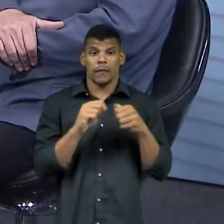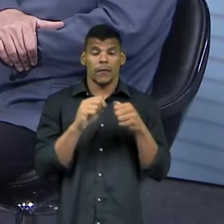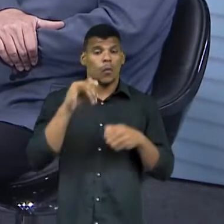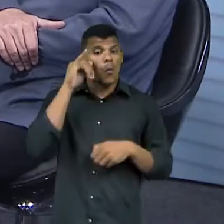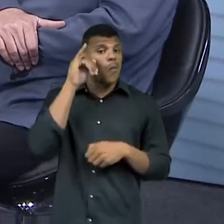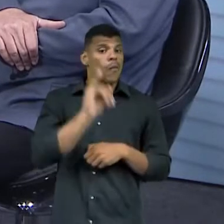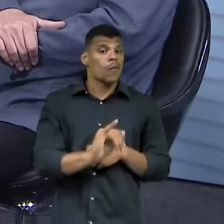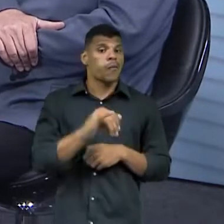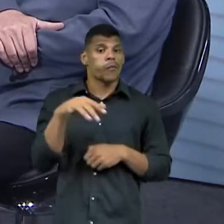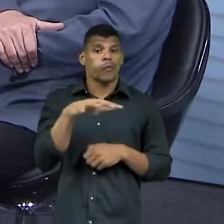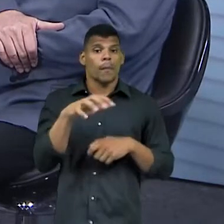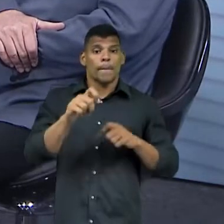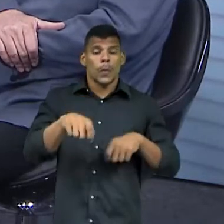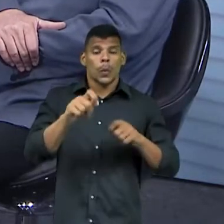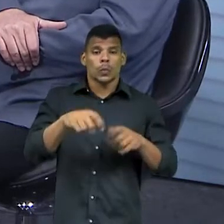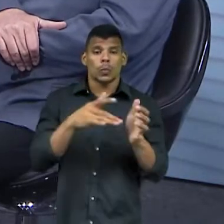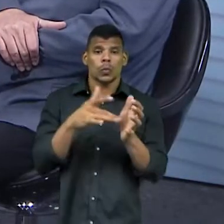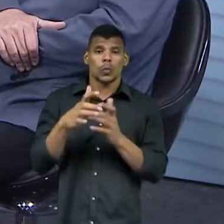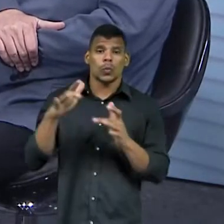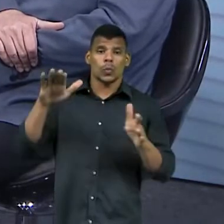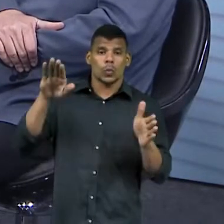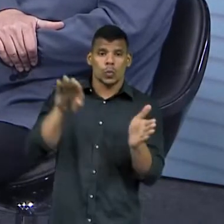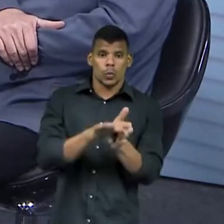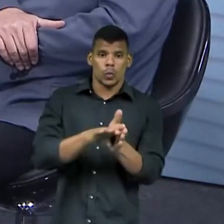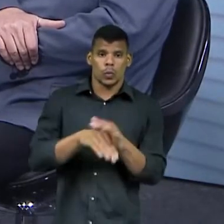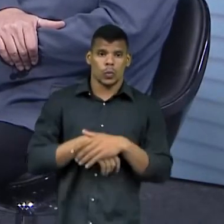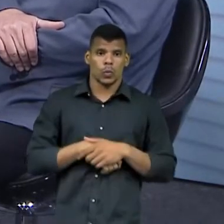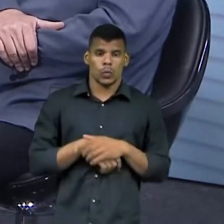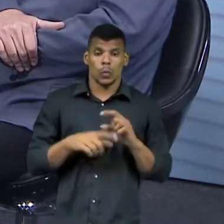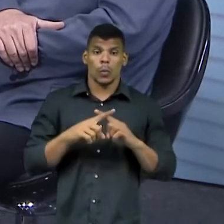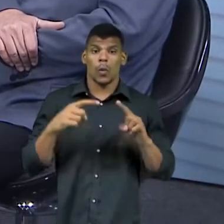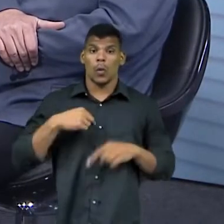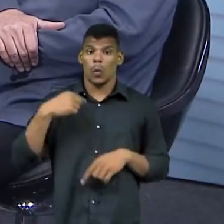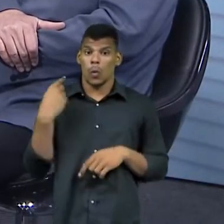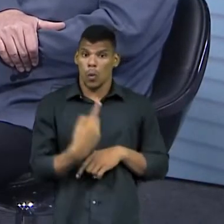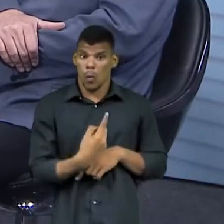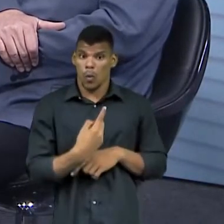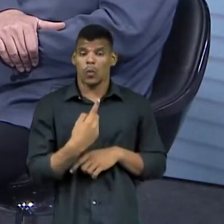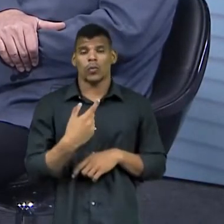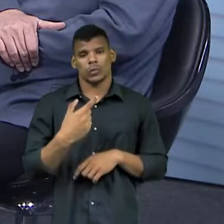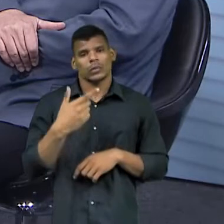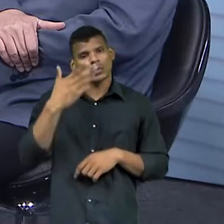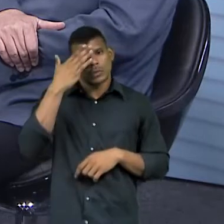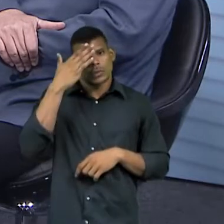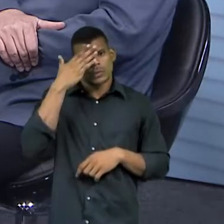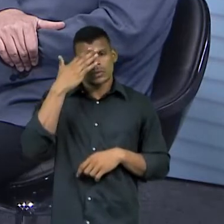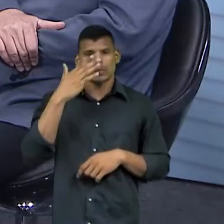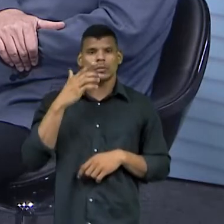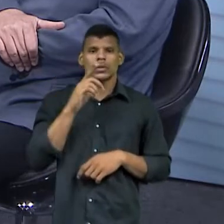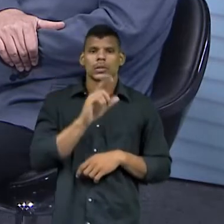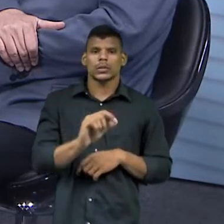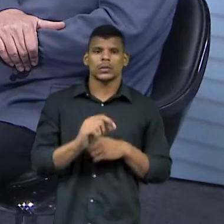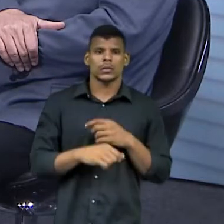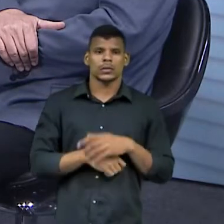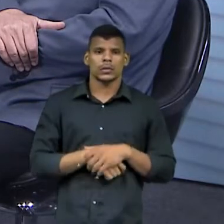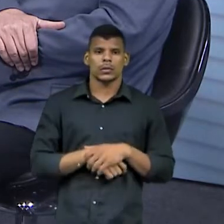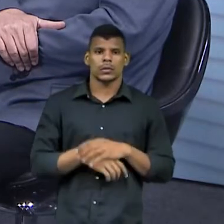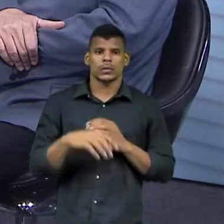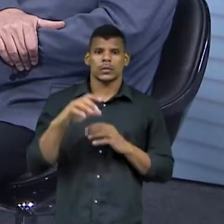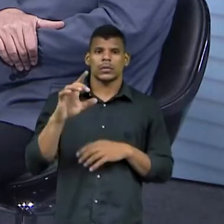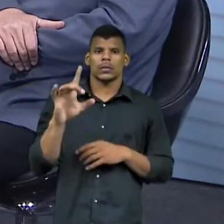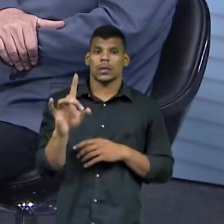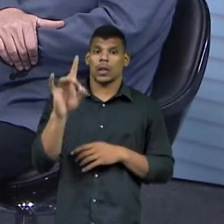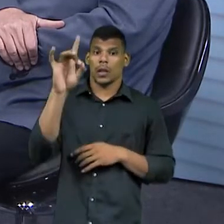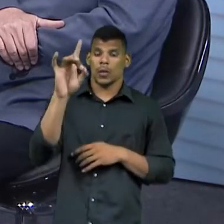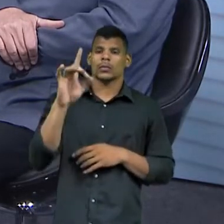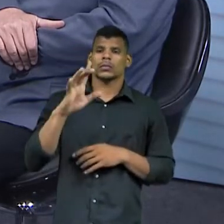tirar a possibilidade desse Messias chegar mas para nós cristãos nós sabemos que quem vai entrar por aquela porta é o próprio Cristo né na